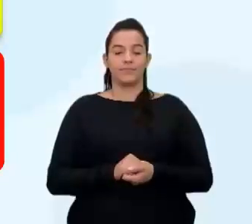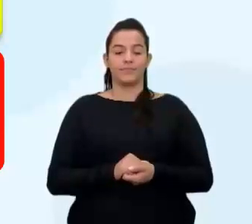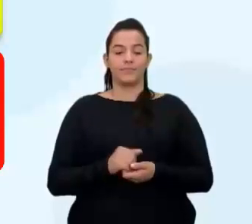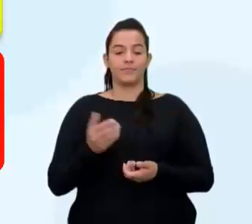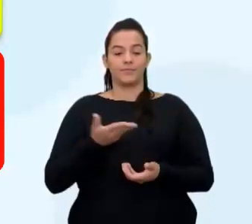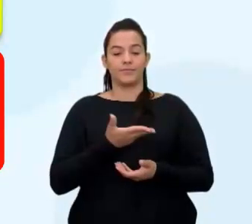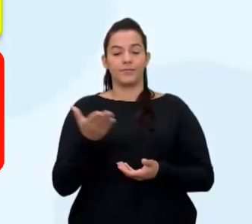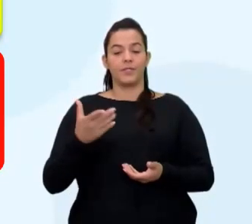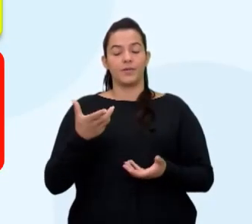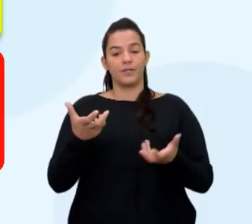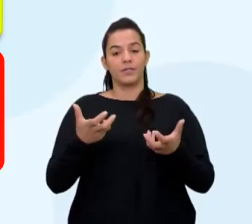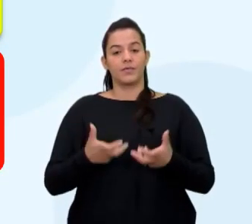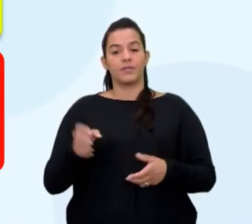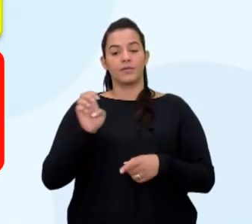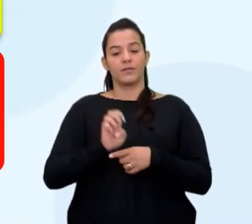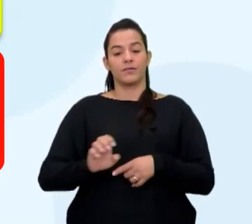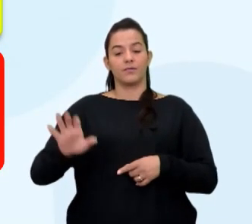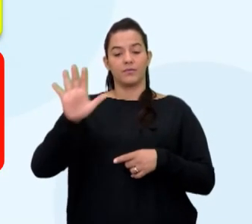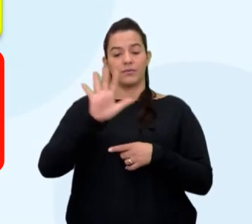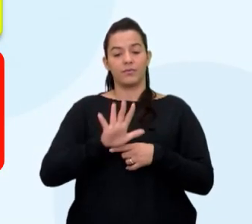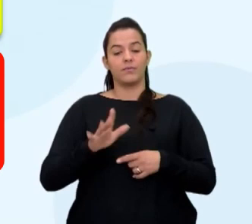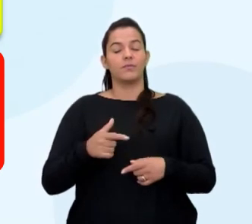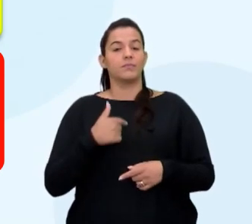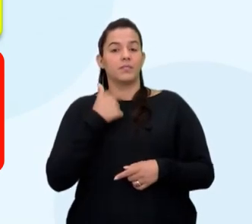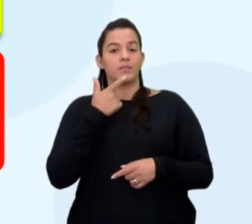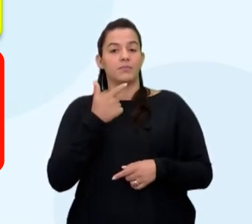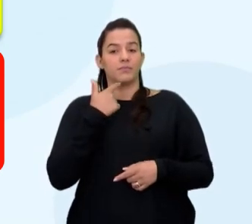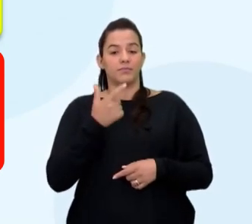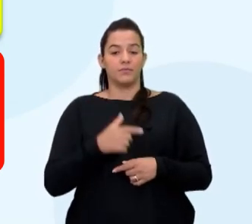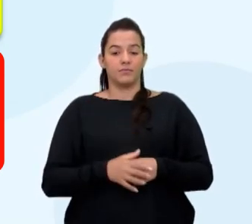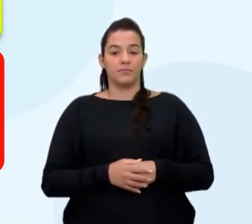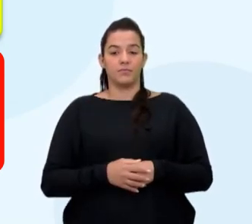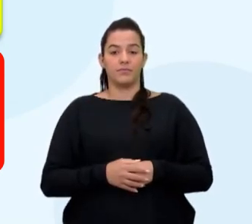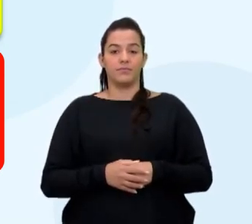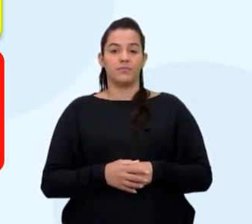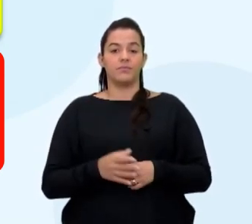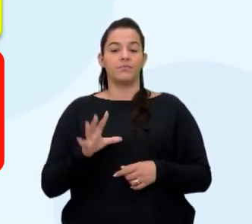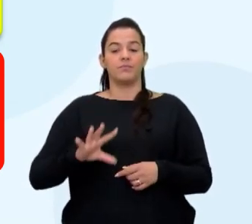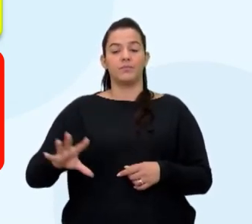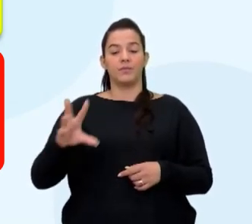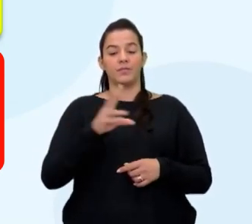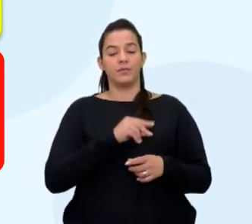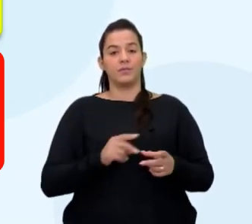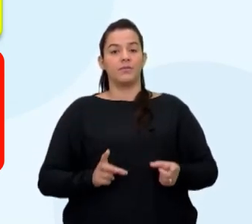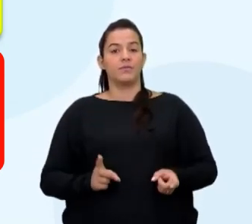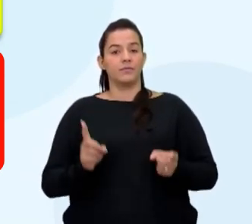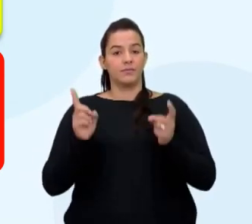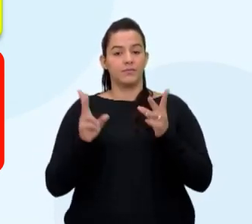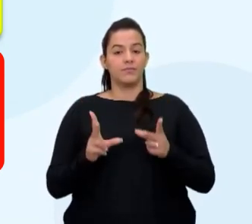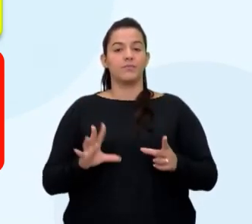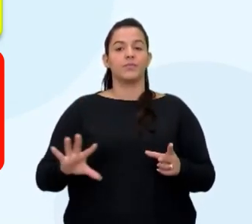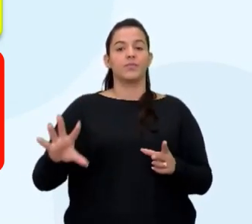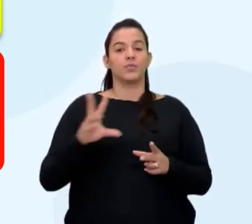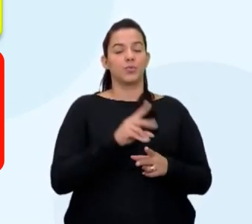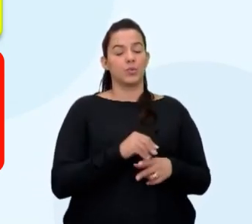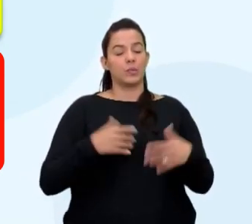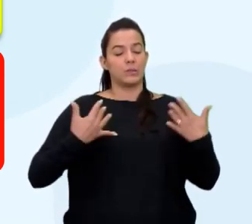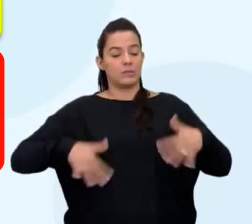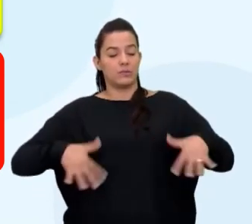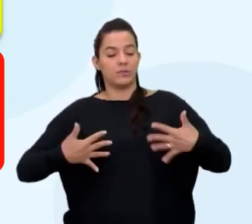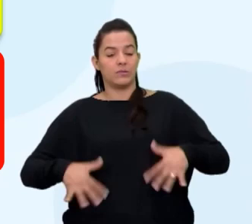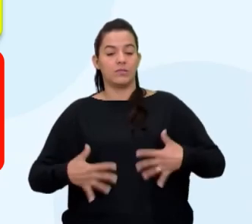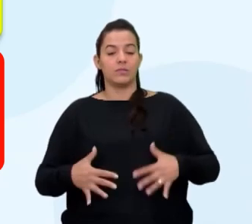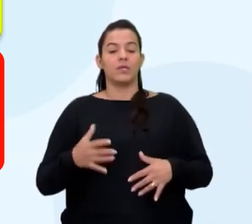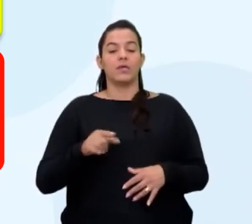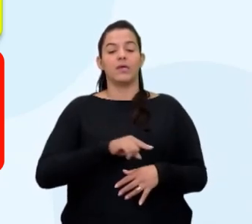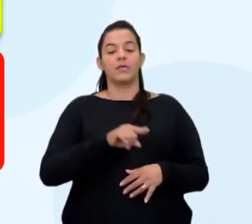Europa, mas é praticamente impossível. Vendem tudo que tem e por causa do desespero